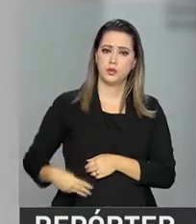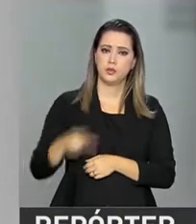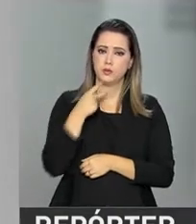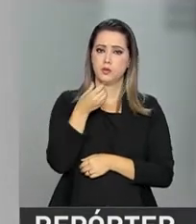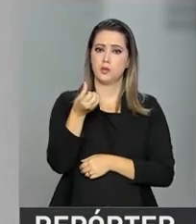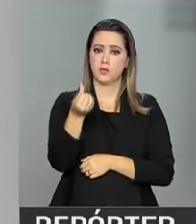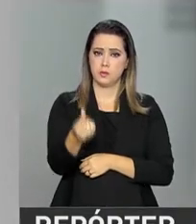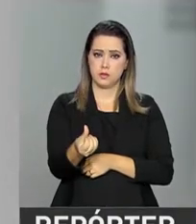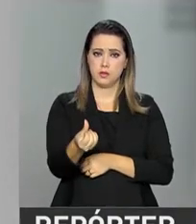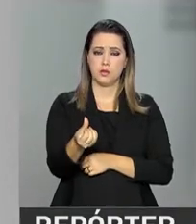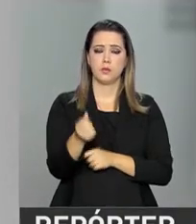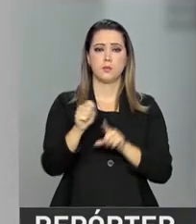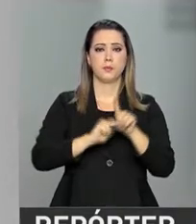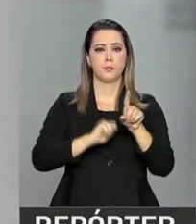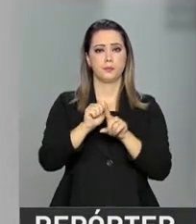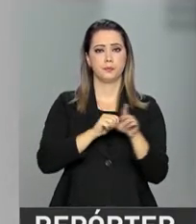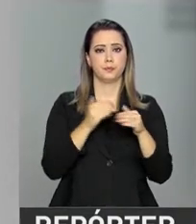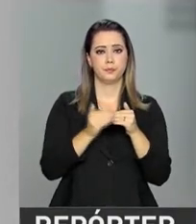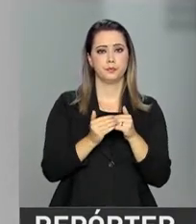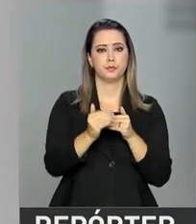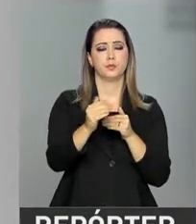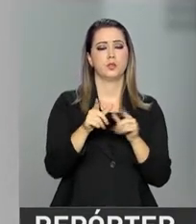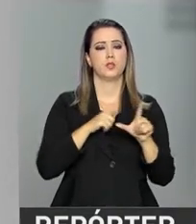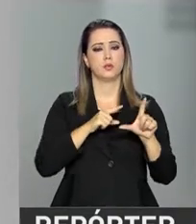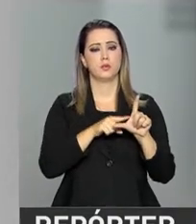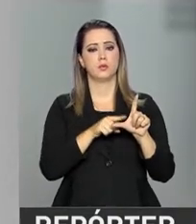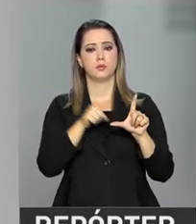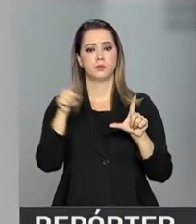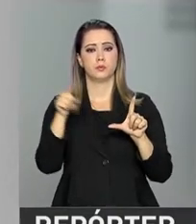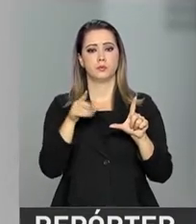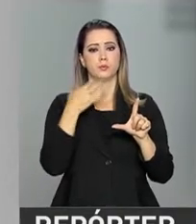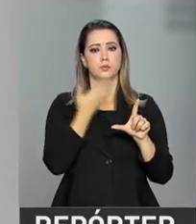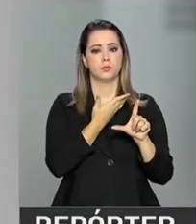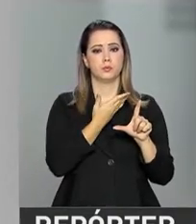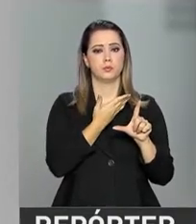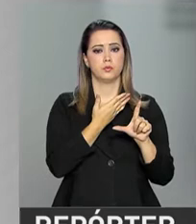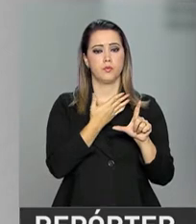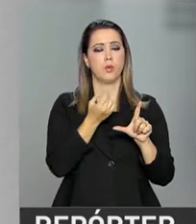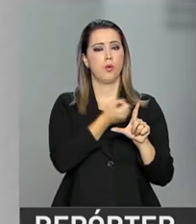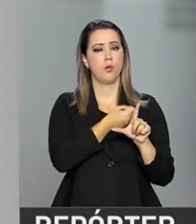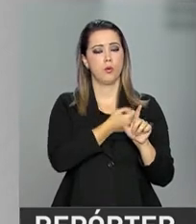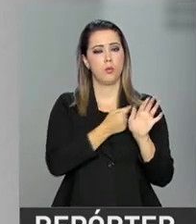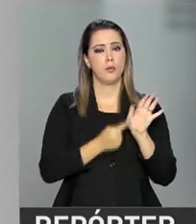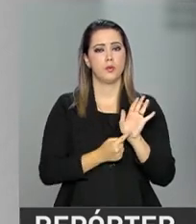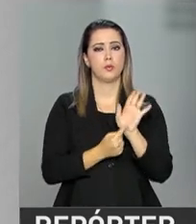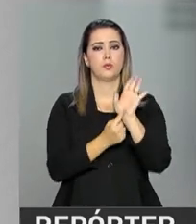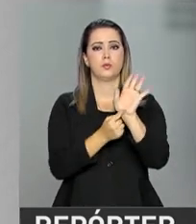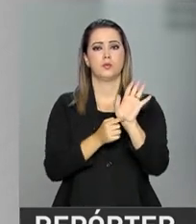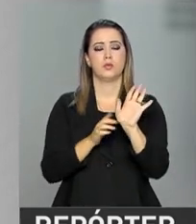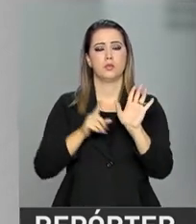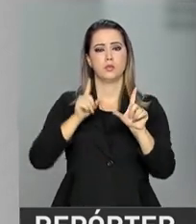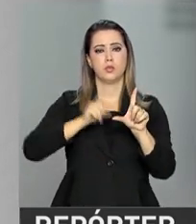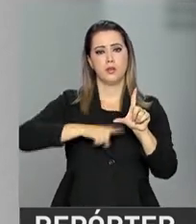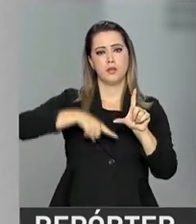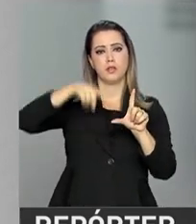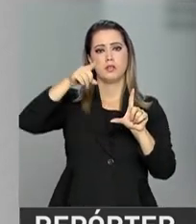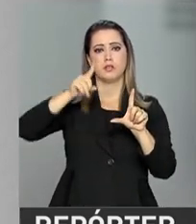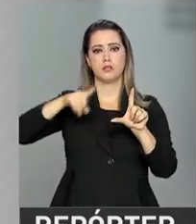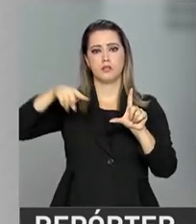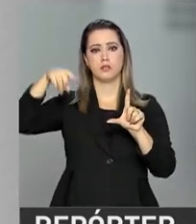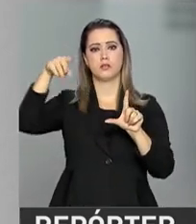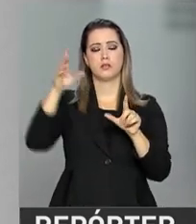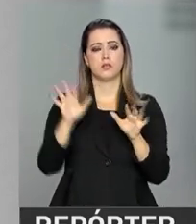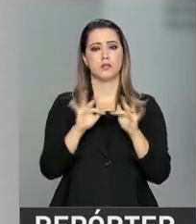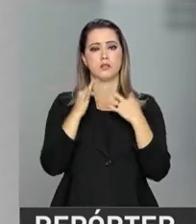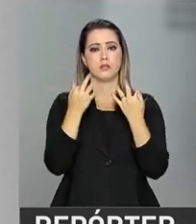consecutivo em que o índice apresenta crescimento de acordo com meirelles o número mostra que a maior variação positiva ocorreu